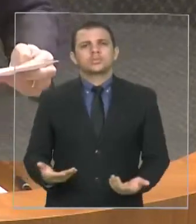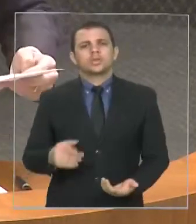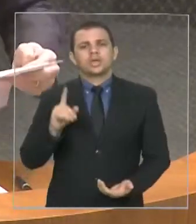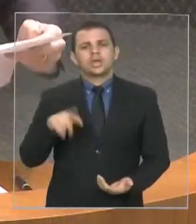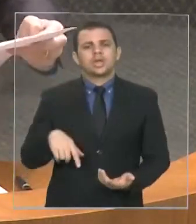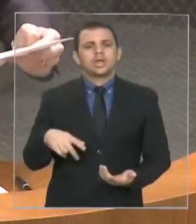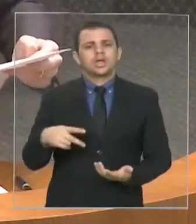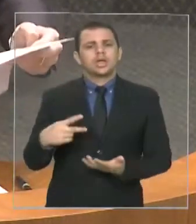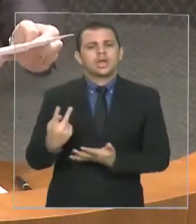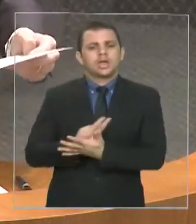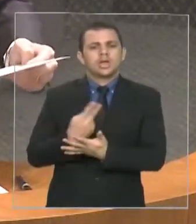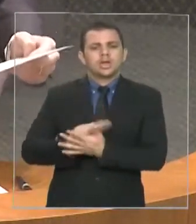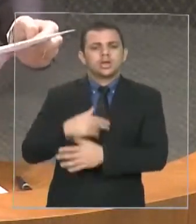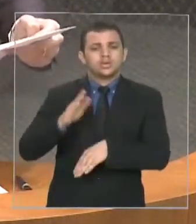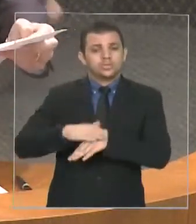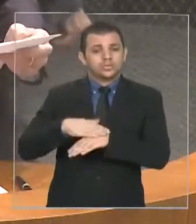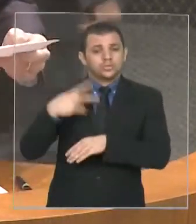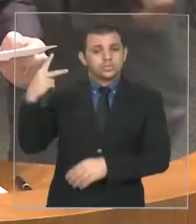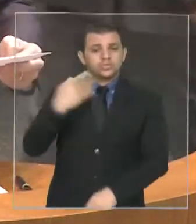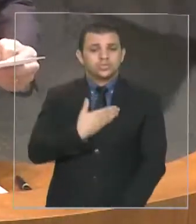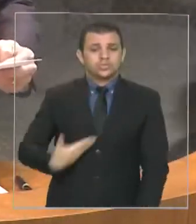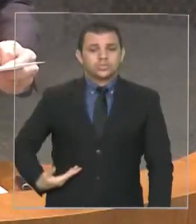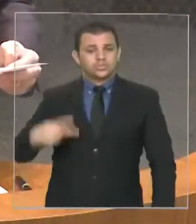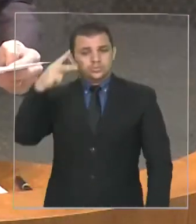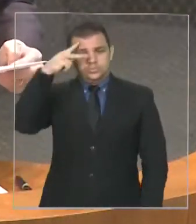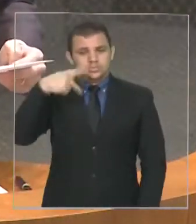um erro do governo comunista.